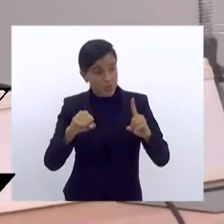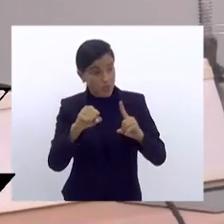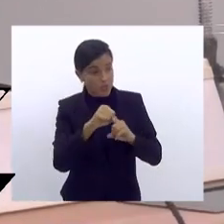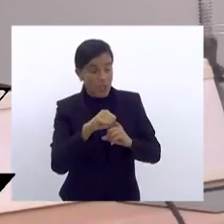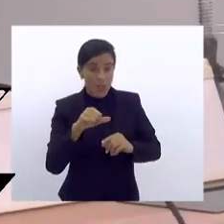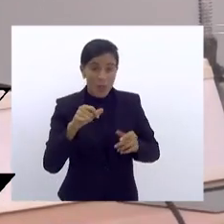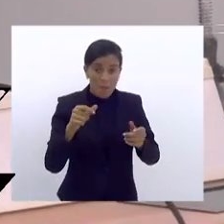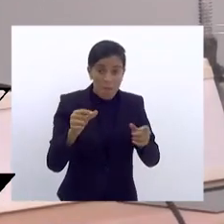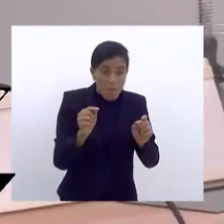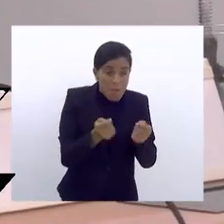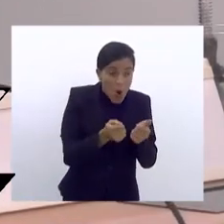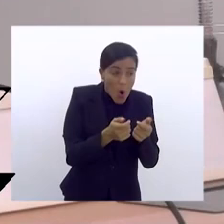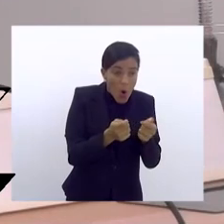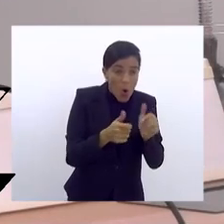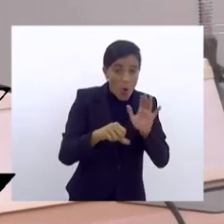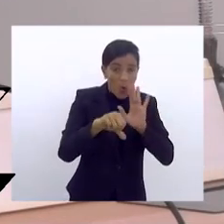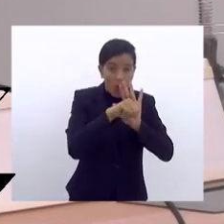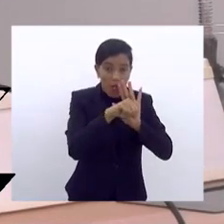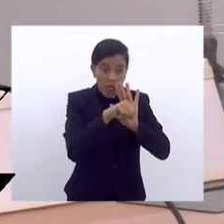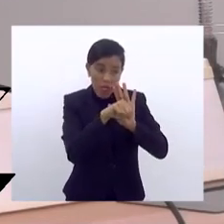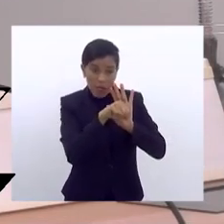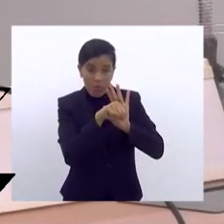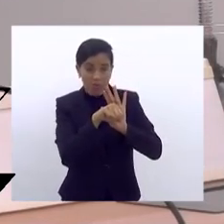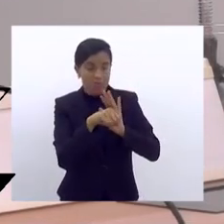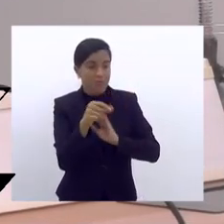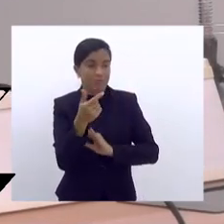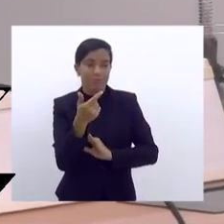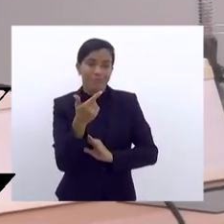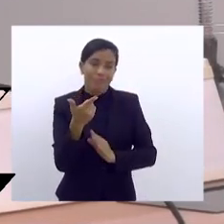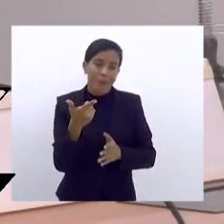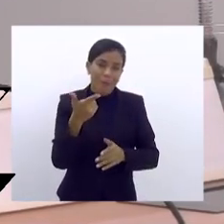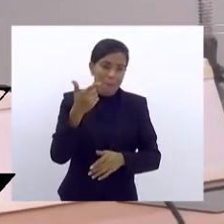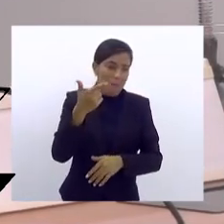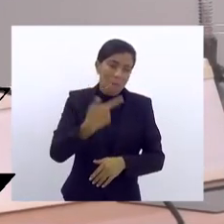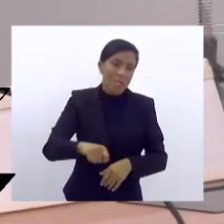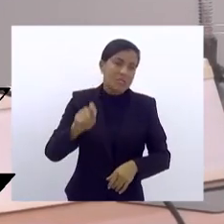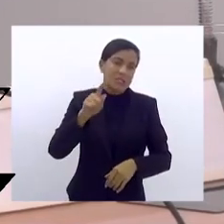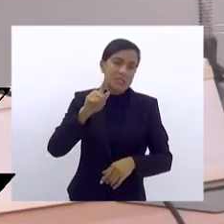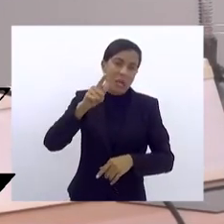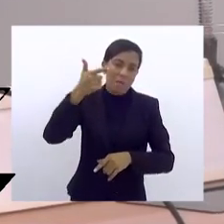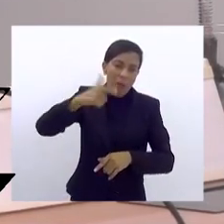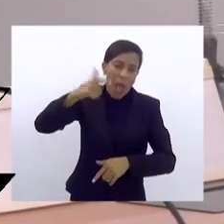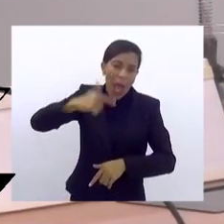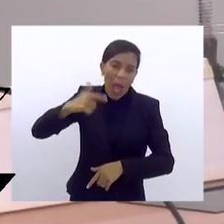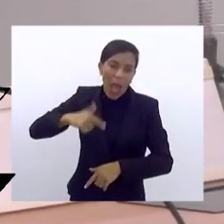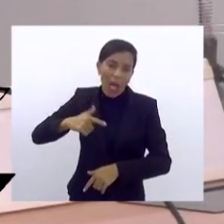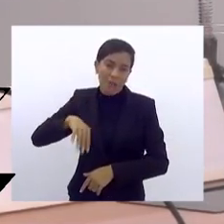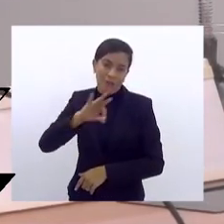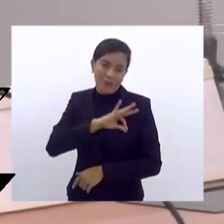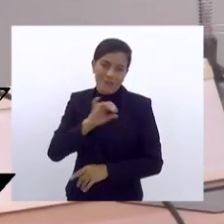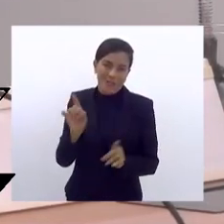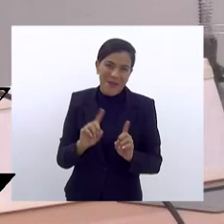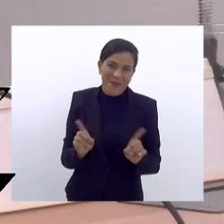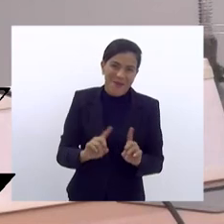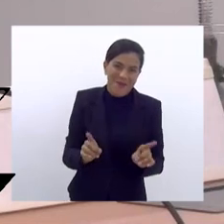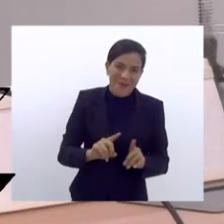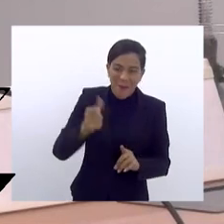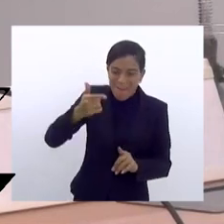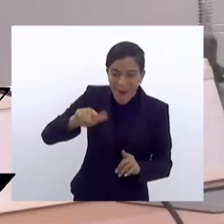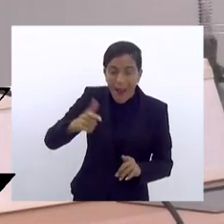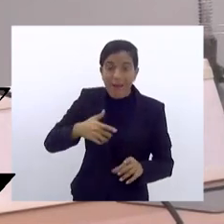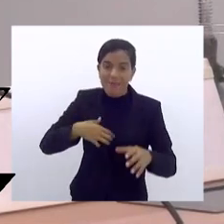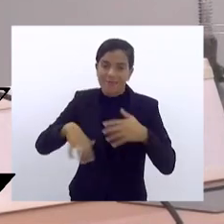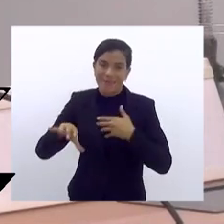crimes não estão relacionadas à existência de mais policiais e sim de mais alteridade de mais